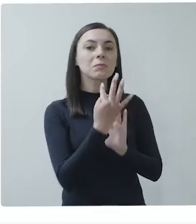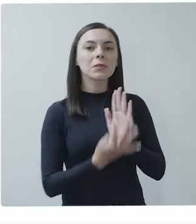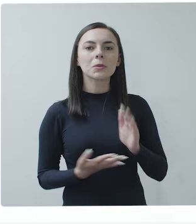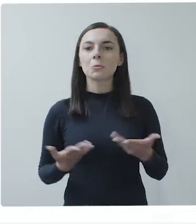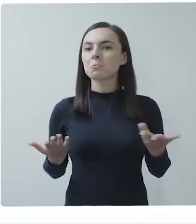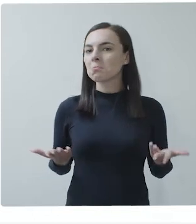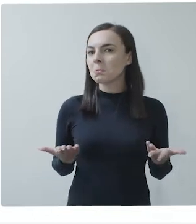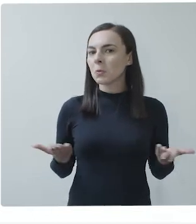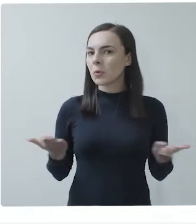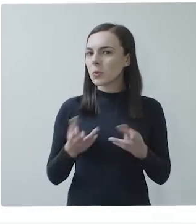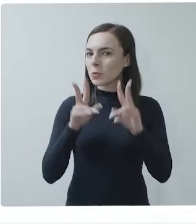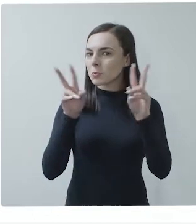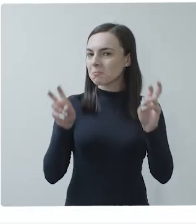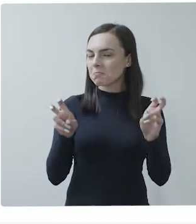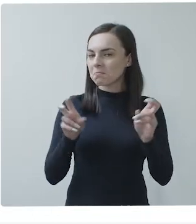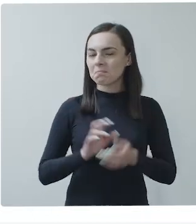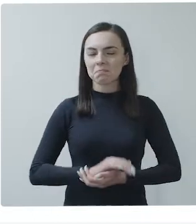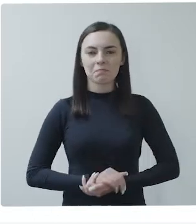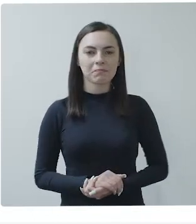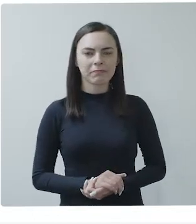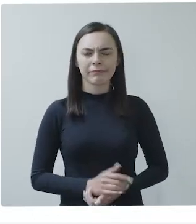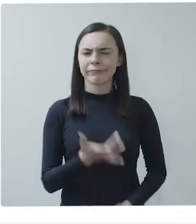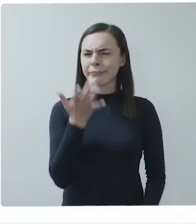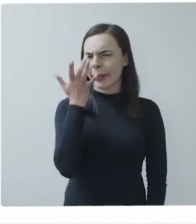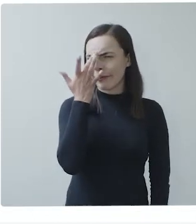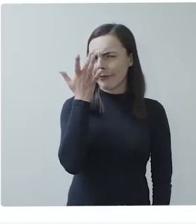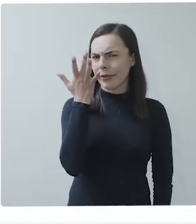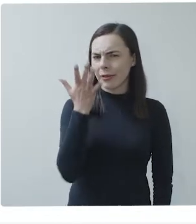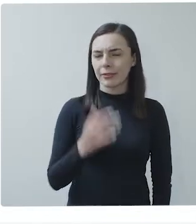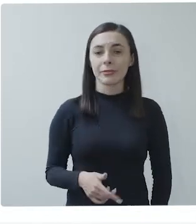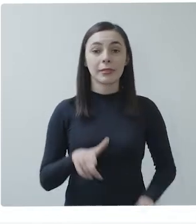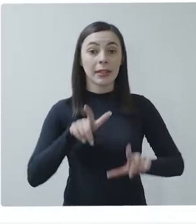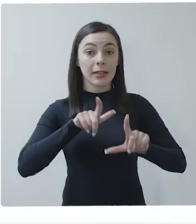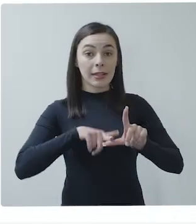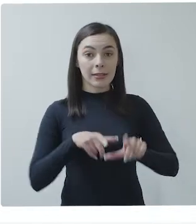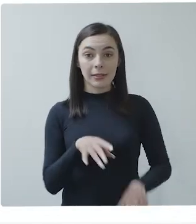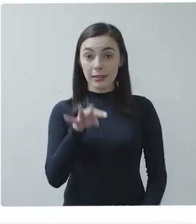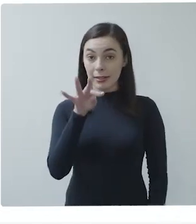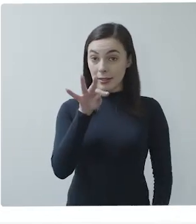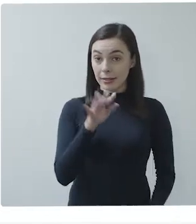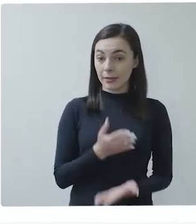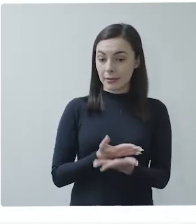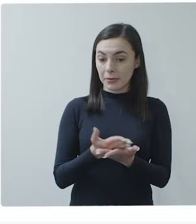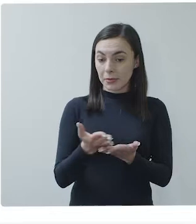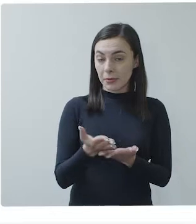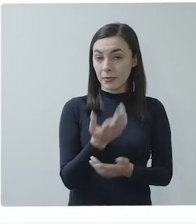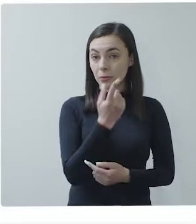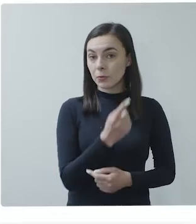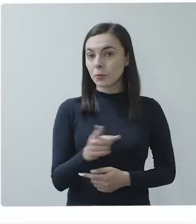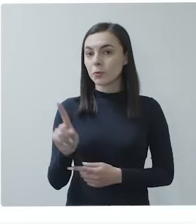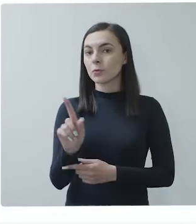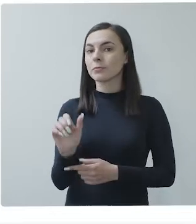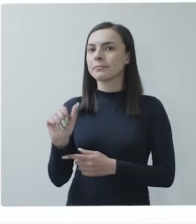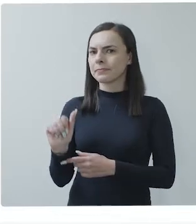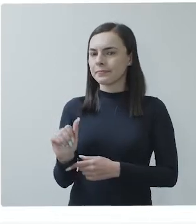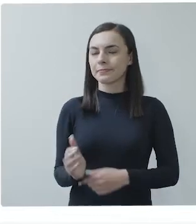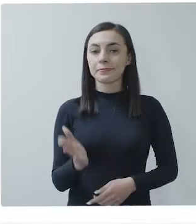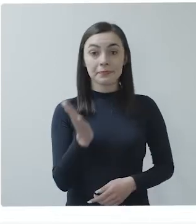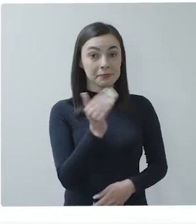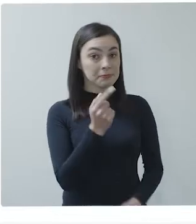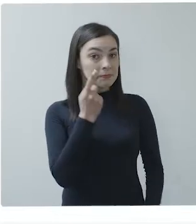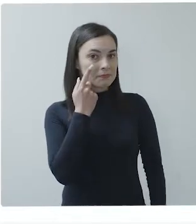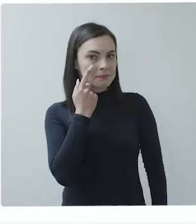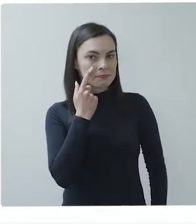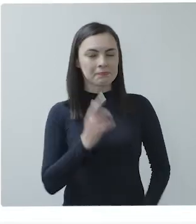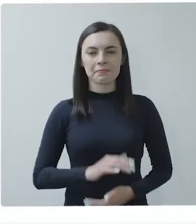gente vai trabalhar hoje? Tá fácil, ó. Começa com a letra T e termina com a letra A.